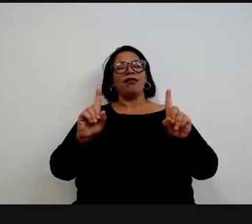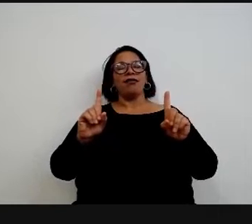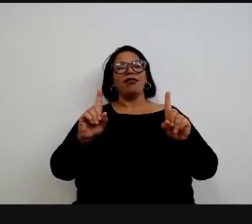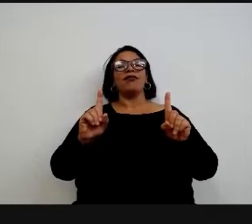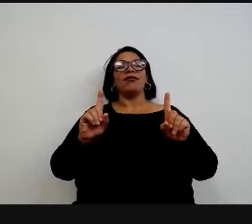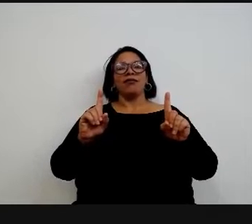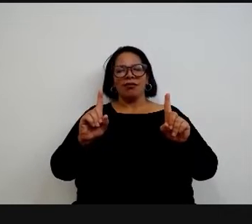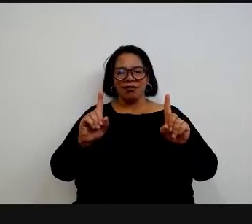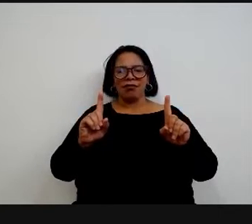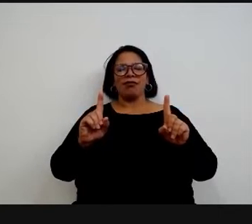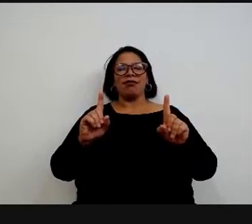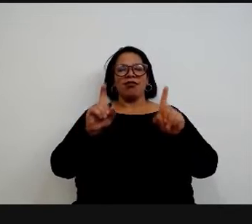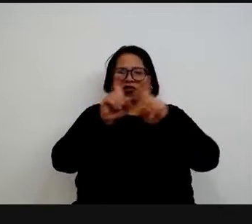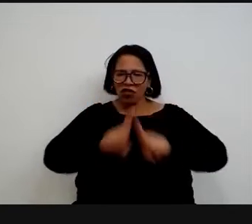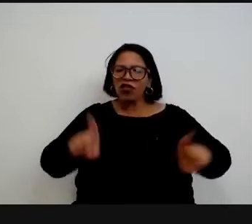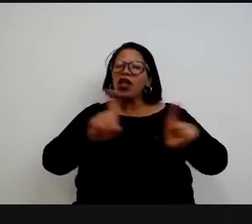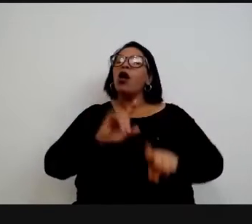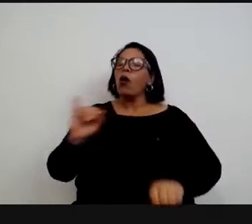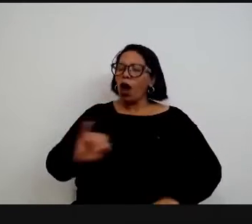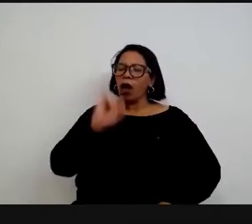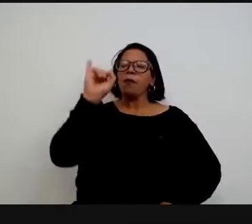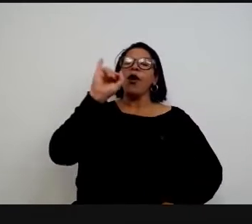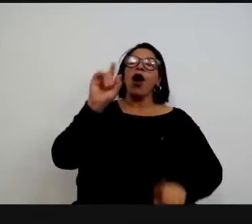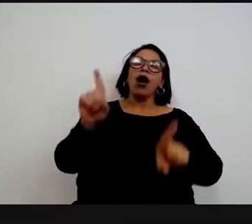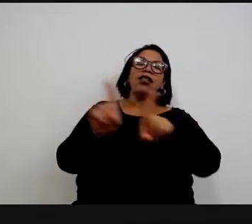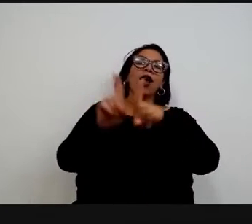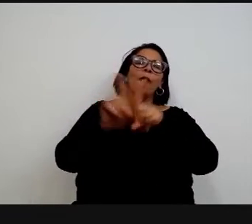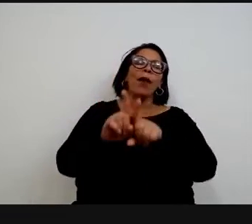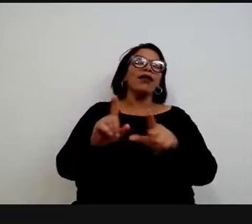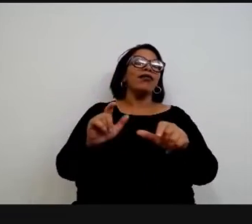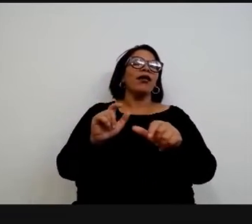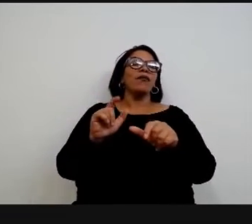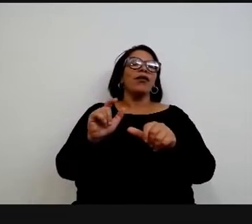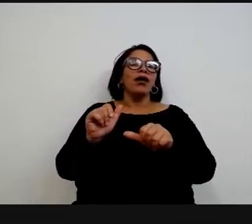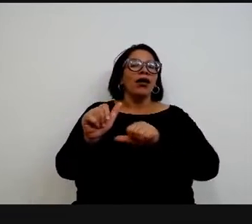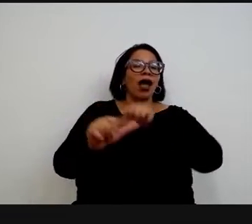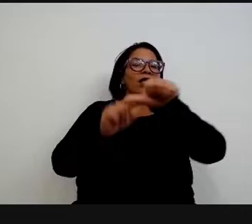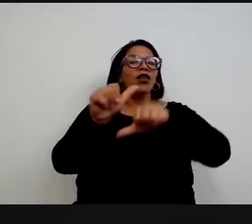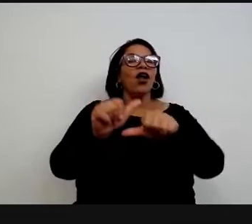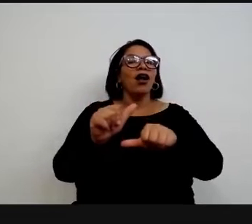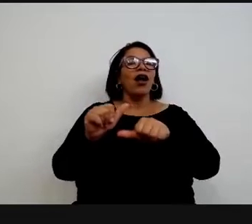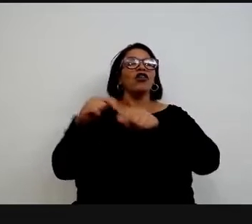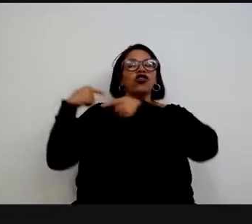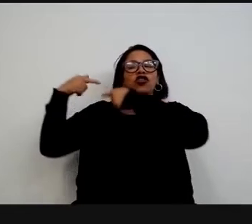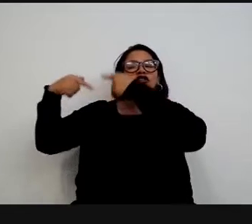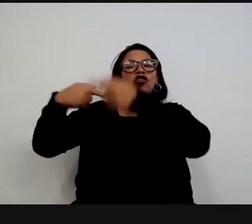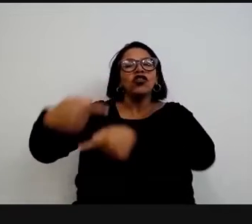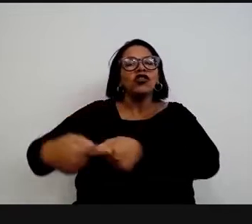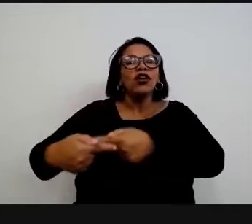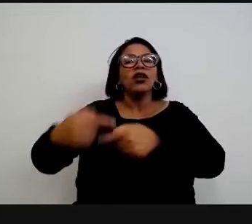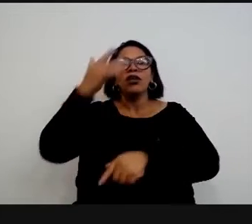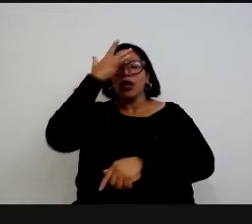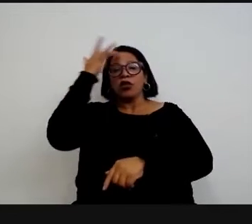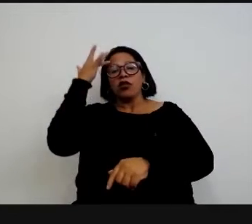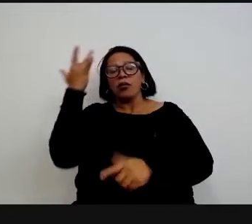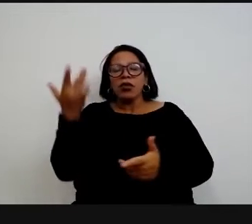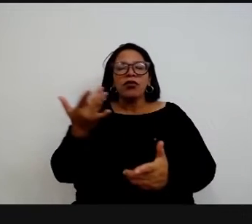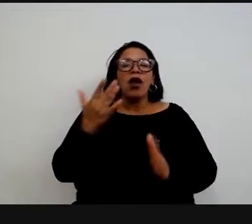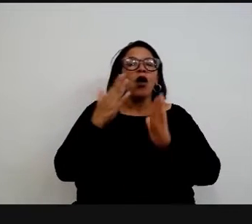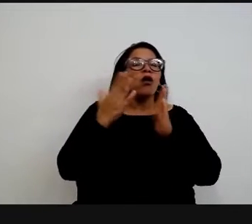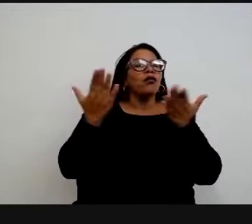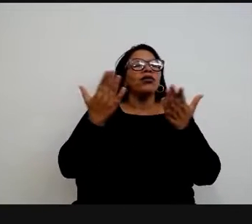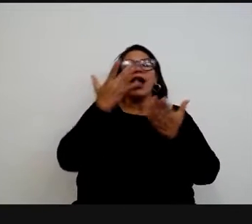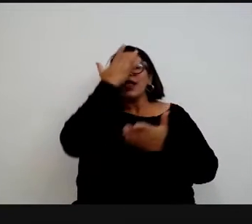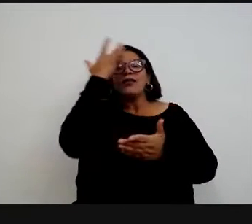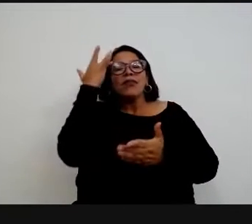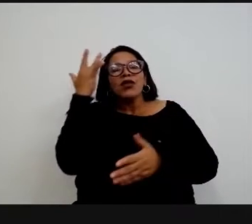acho que é mais do que das transformações digitais. É dos estilos, das diferenças geracionais, dos estilos de aprendizagem, de uma